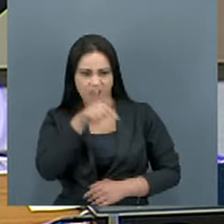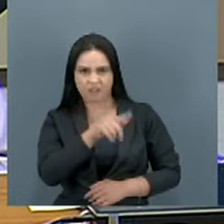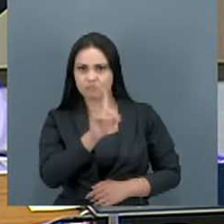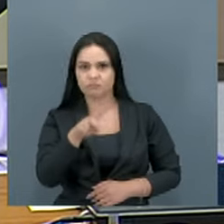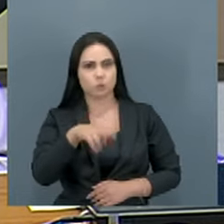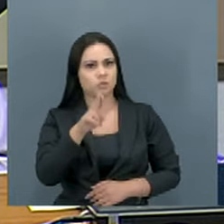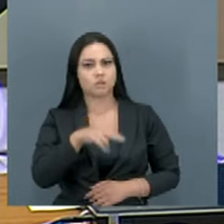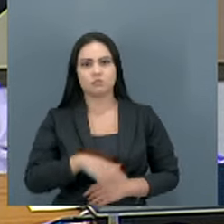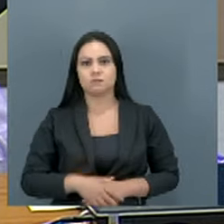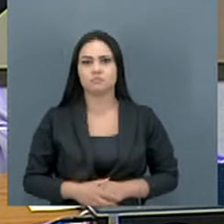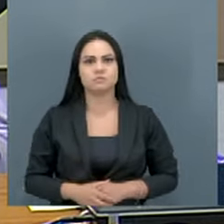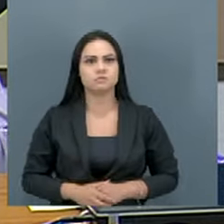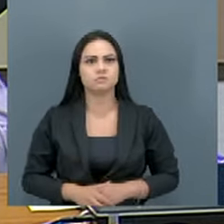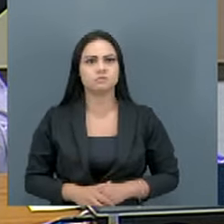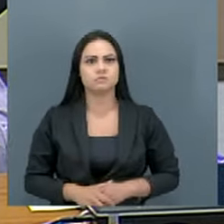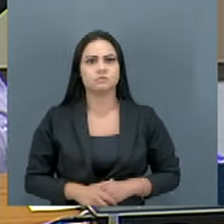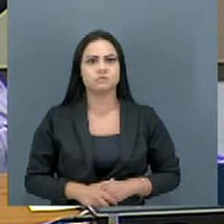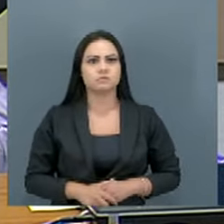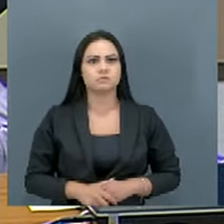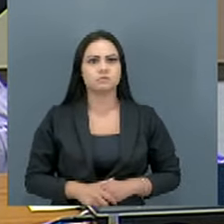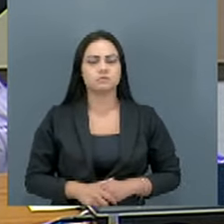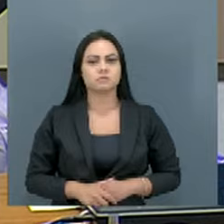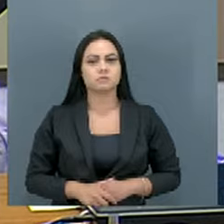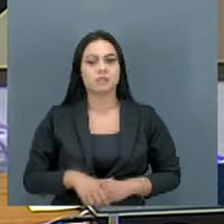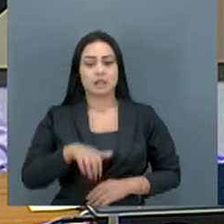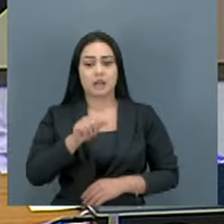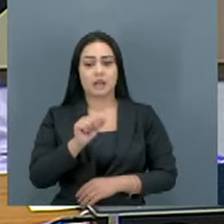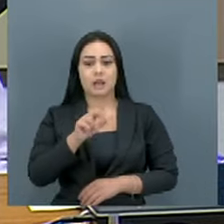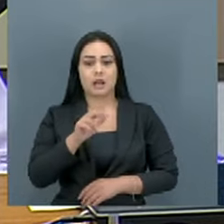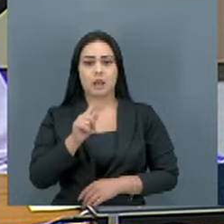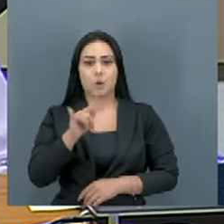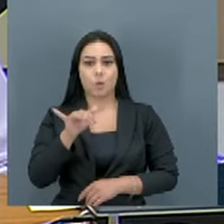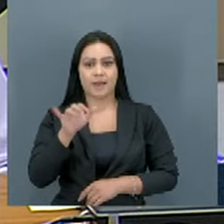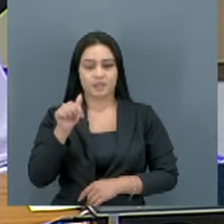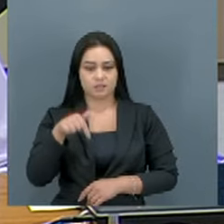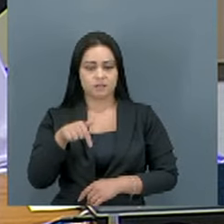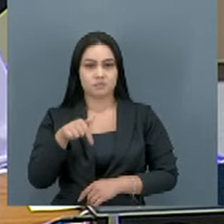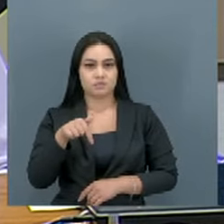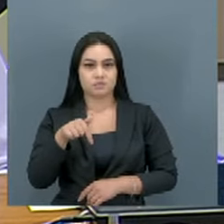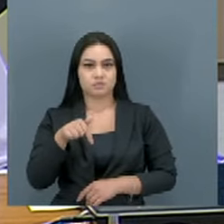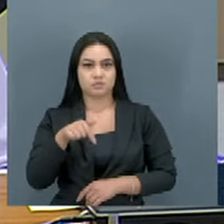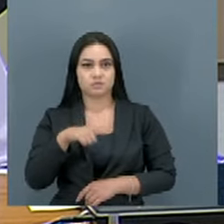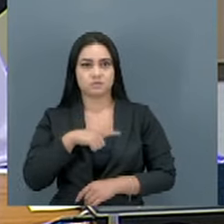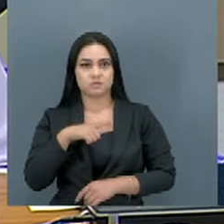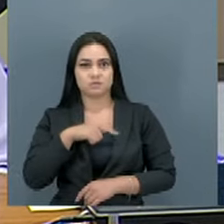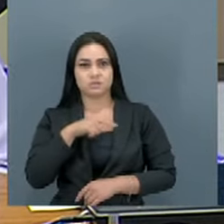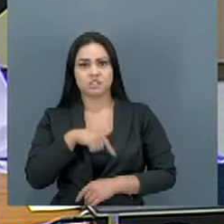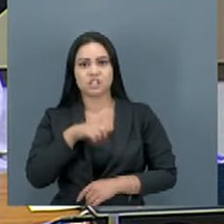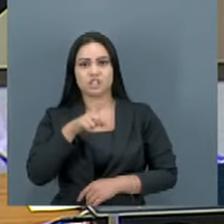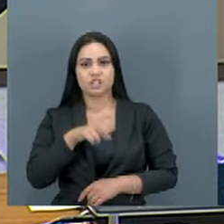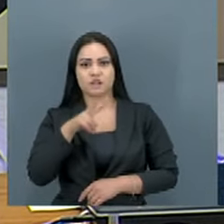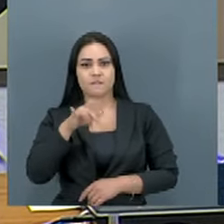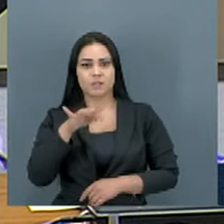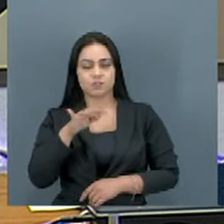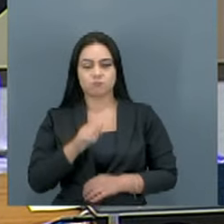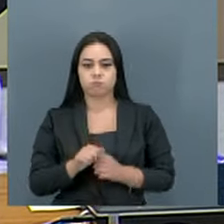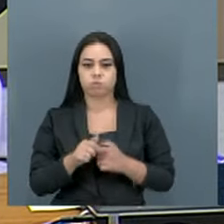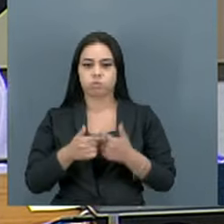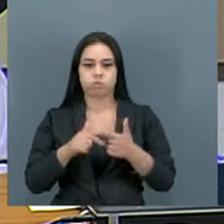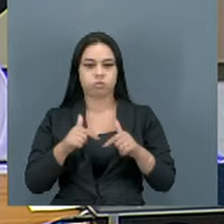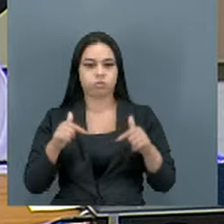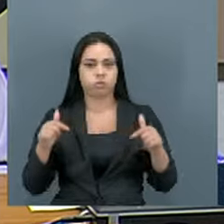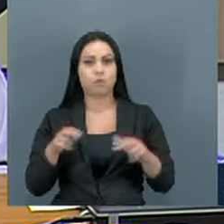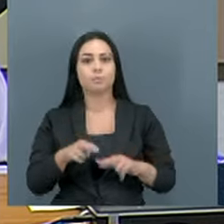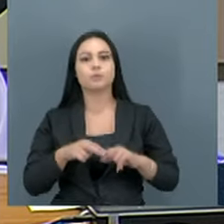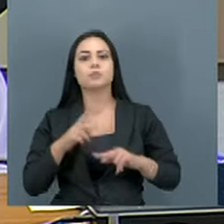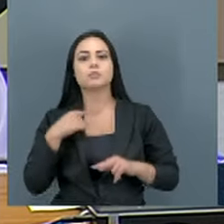Capinápolis, no Vale do Araguaia, Alto do Boa Vista, Chavante é muito grande aí. Por isso que